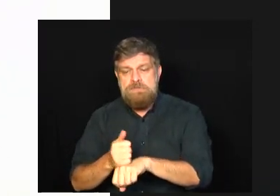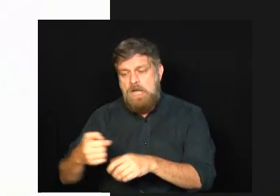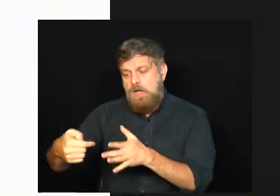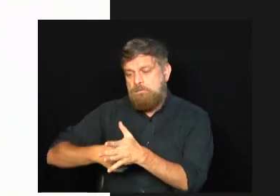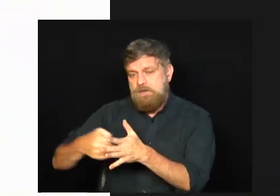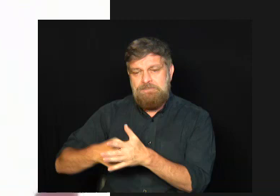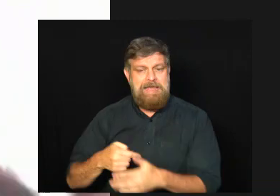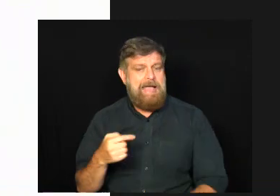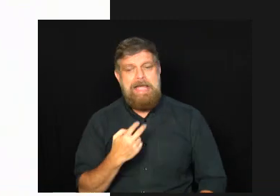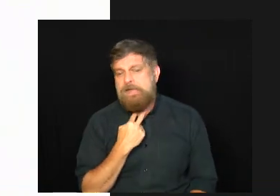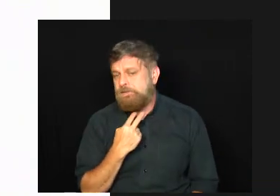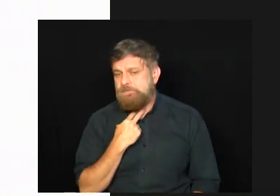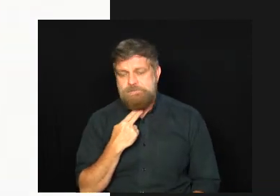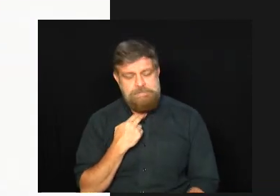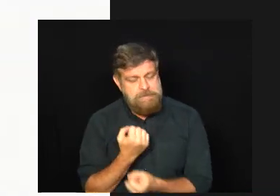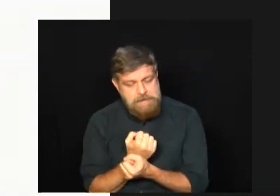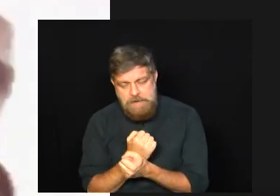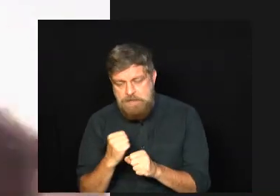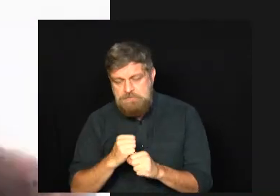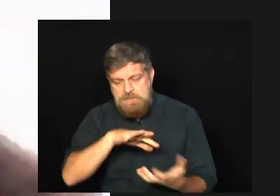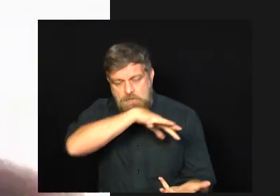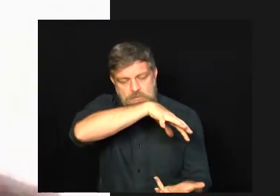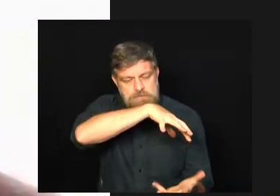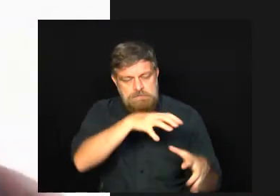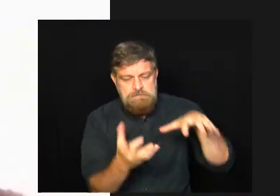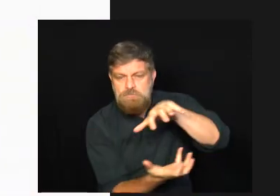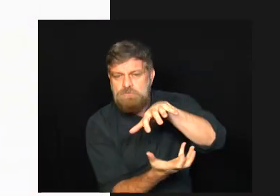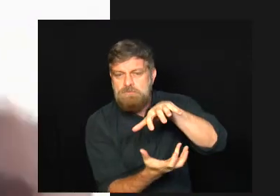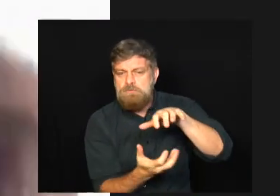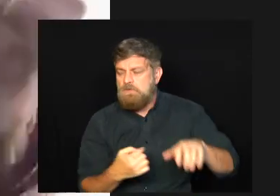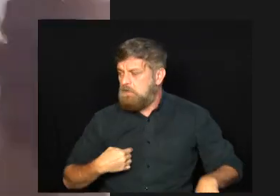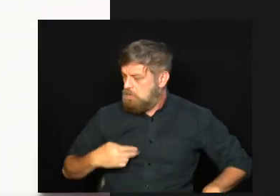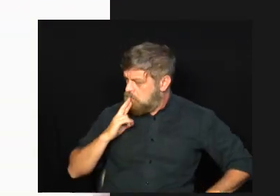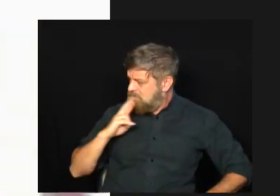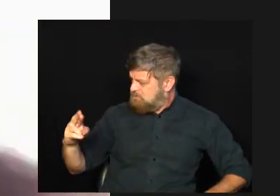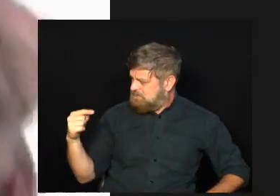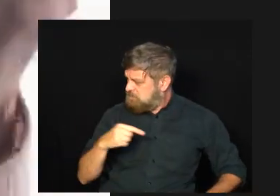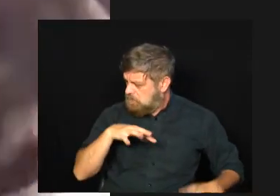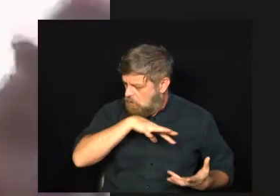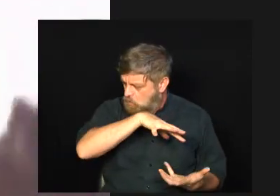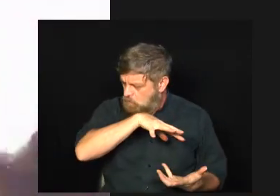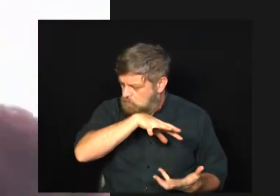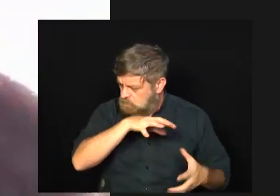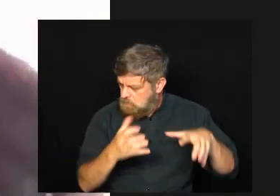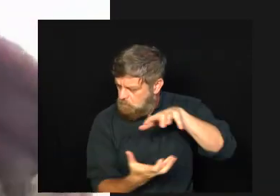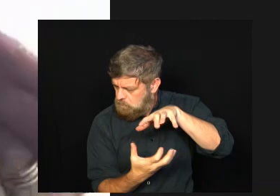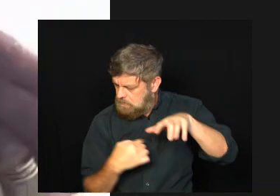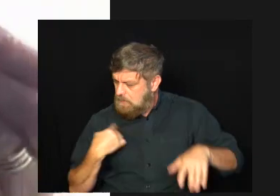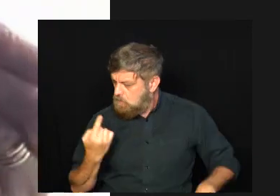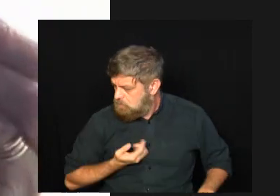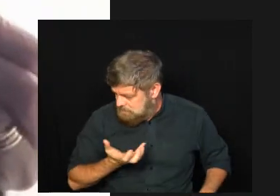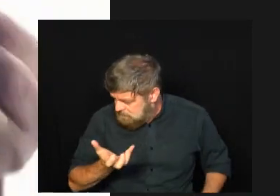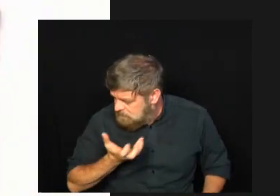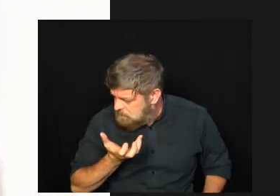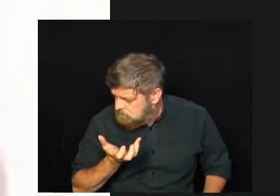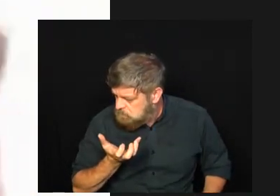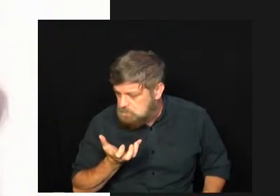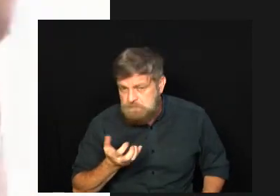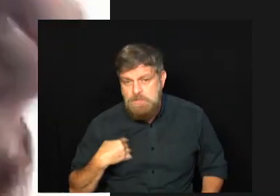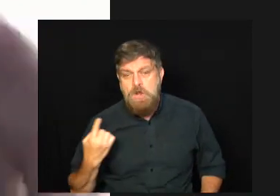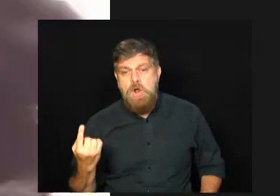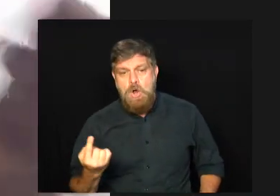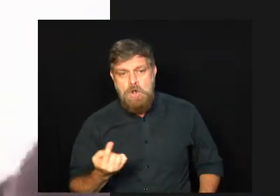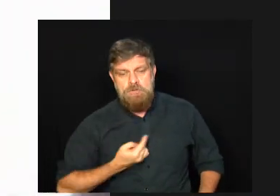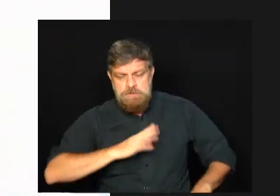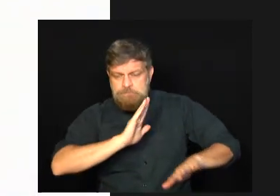mais condições, o mundo mudou. Eu dizia para ela, o mundo muda quando nós queremos. Nós somos